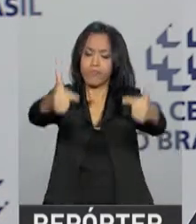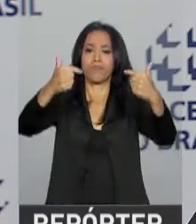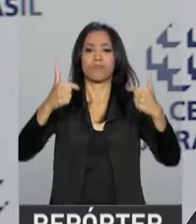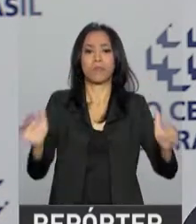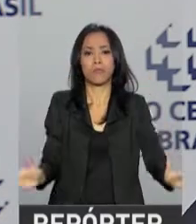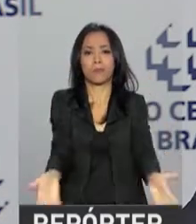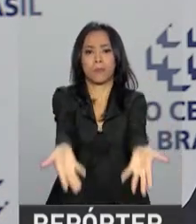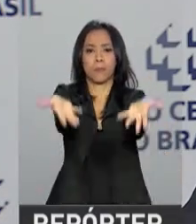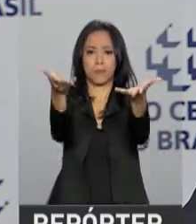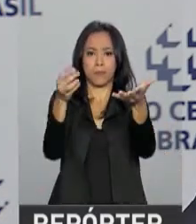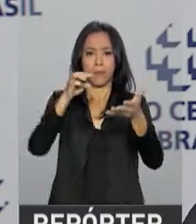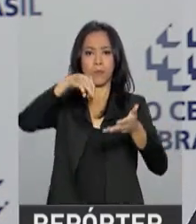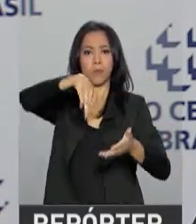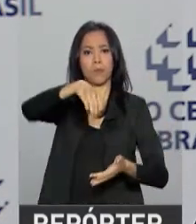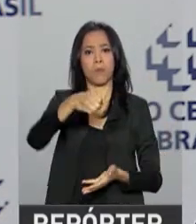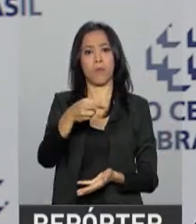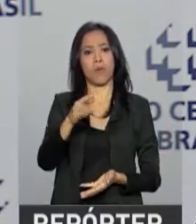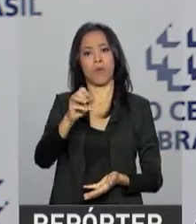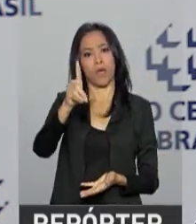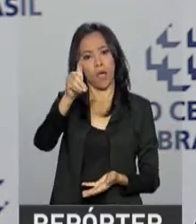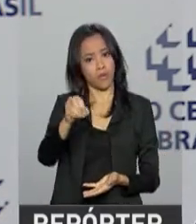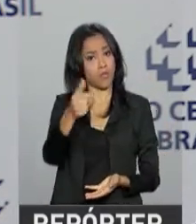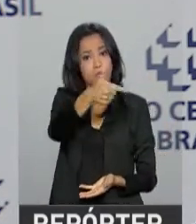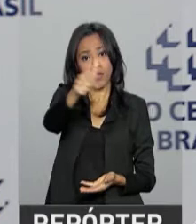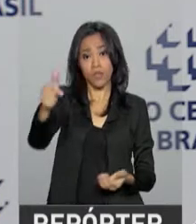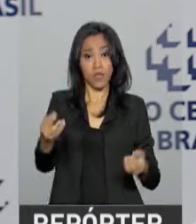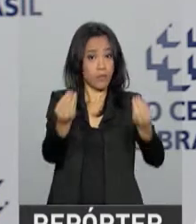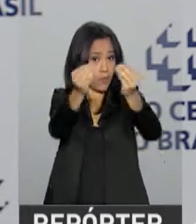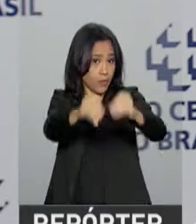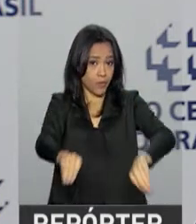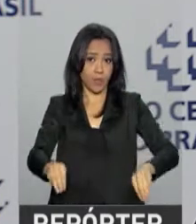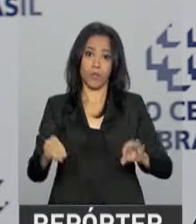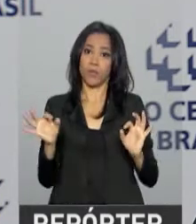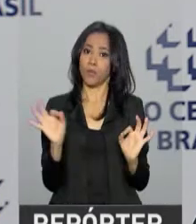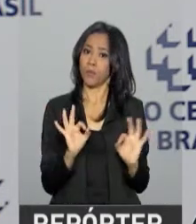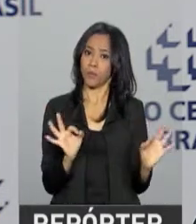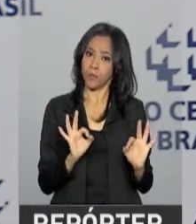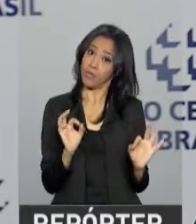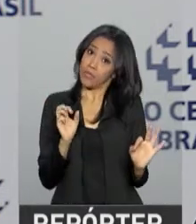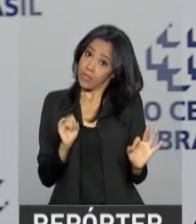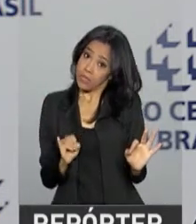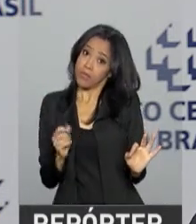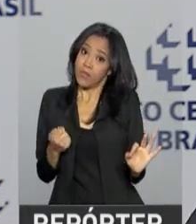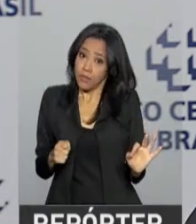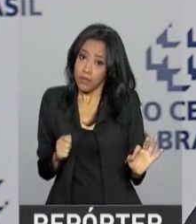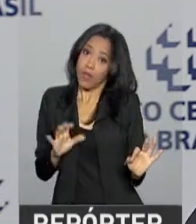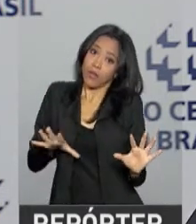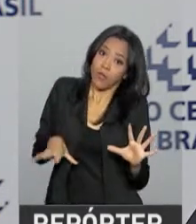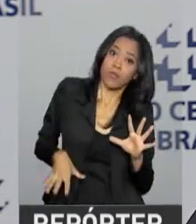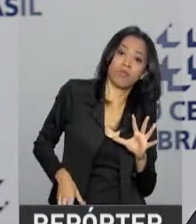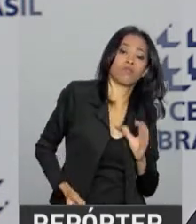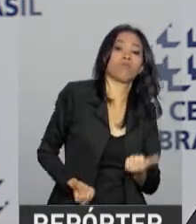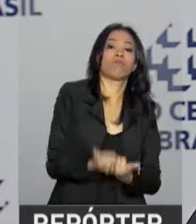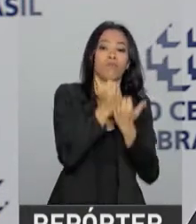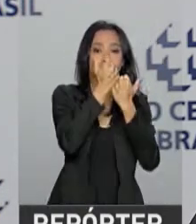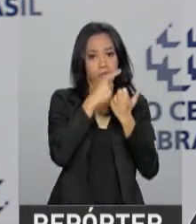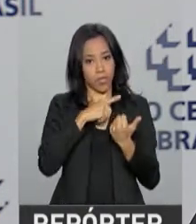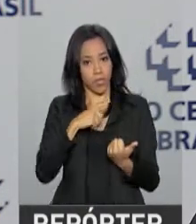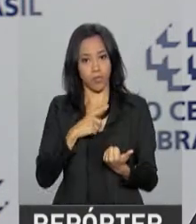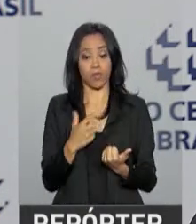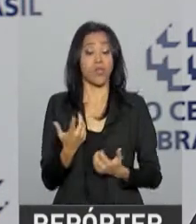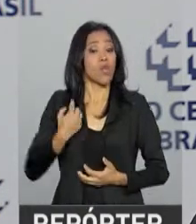sem prejuízo de atuações adicionais caso necessário não temos nenhum preconceito